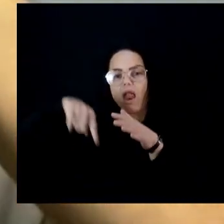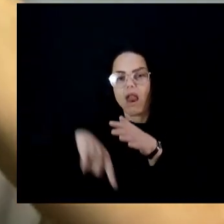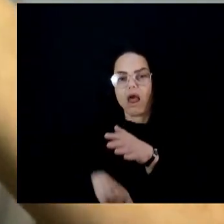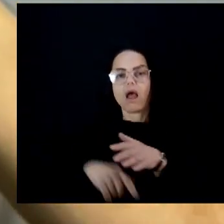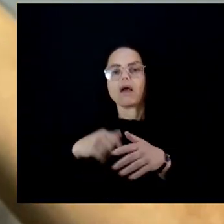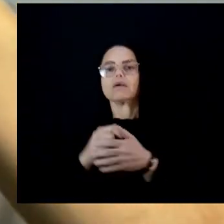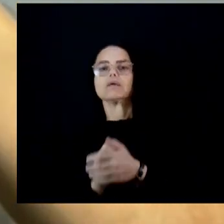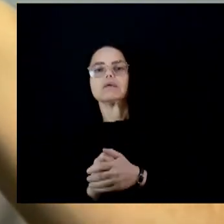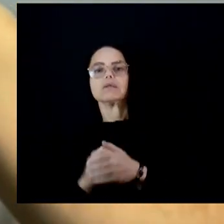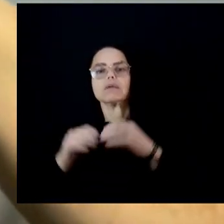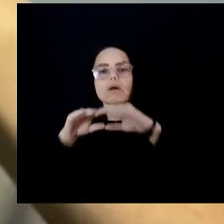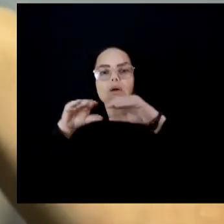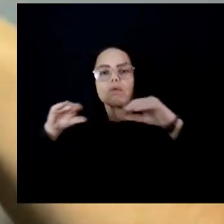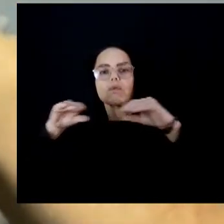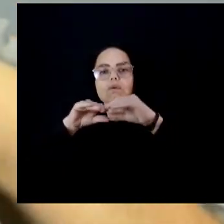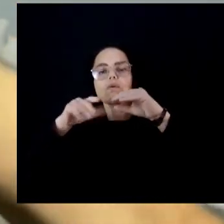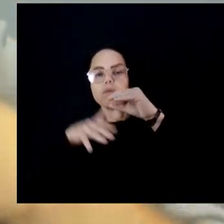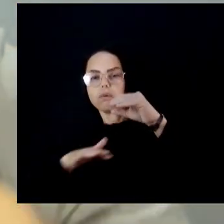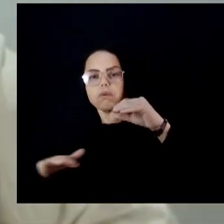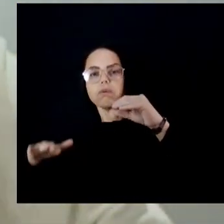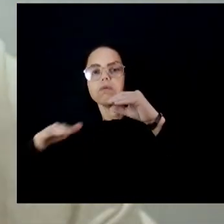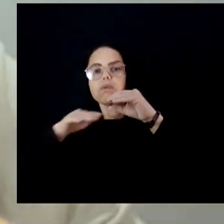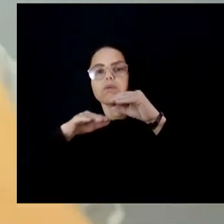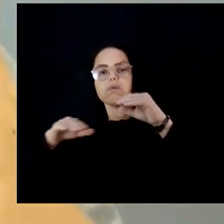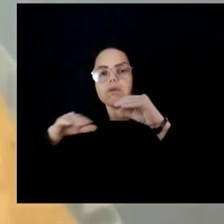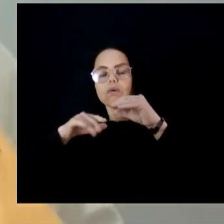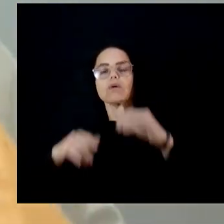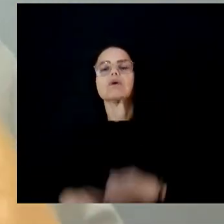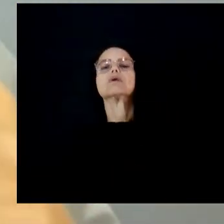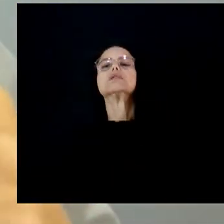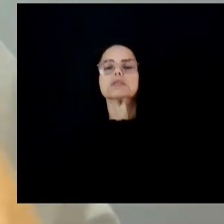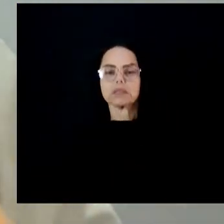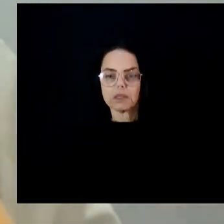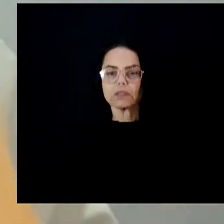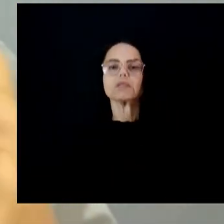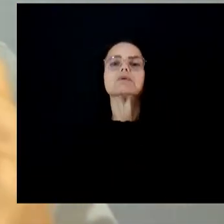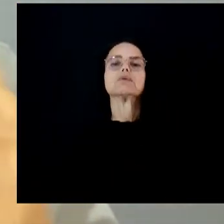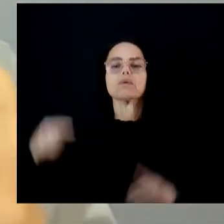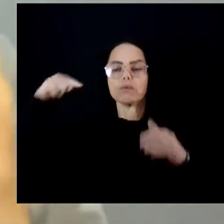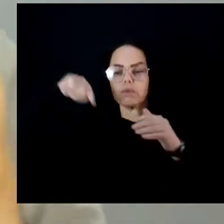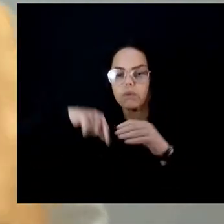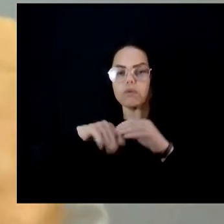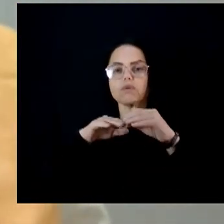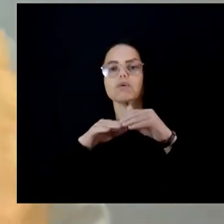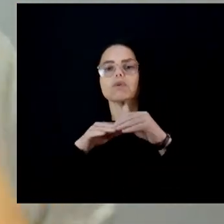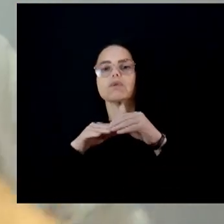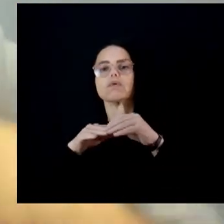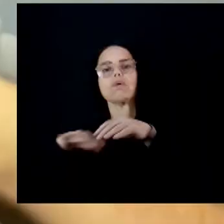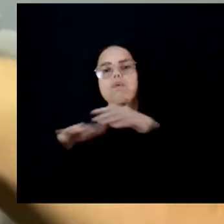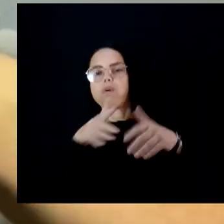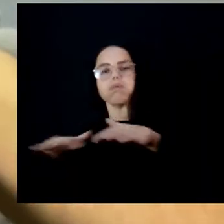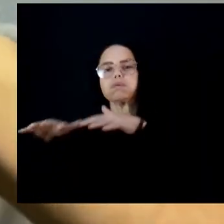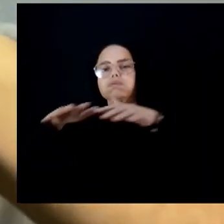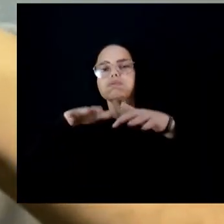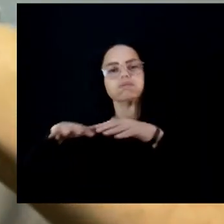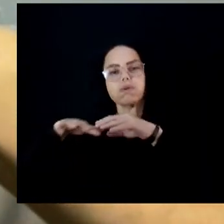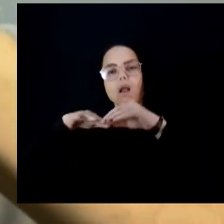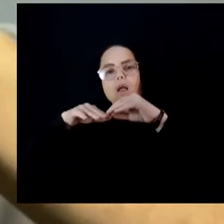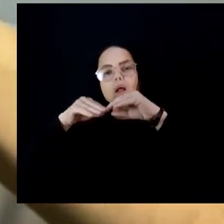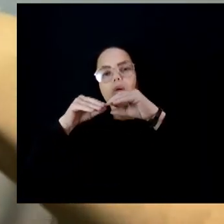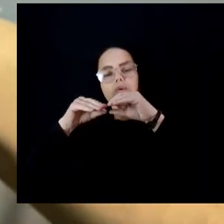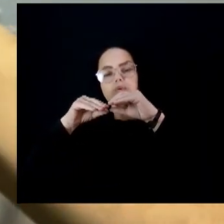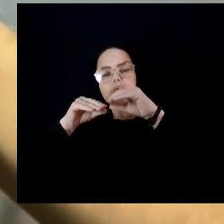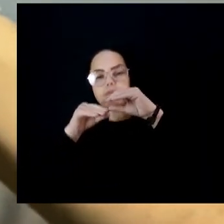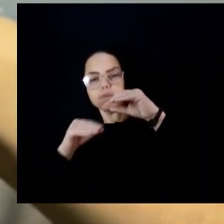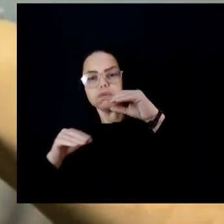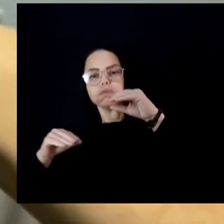plataforma e o talude continental, né, tecnicamente falando. Então, essa região é uma região instável, que você começa a ter